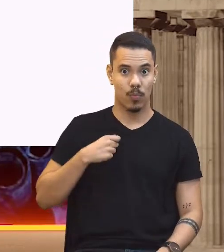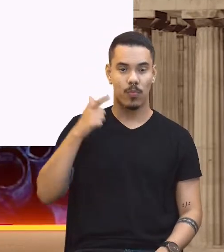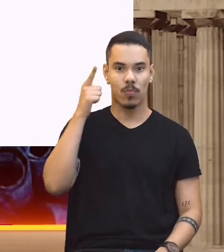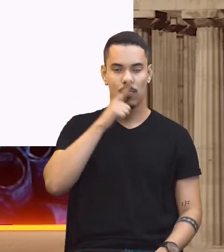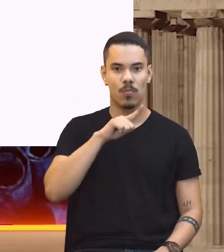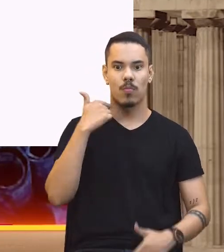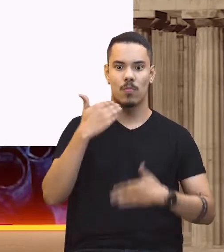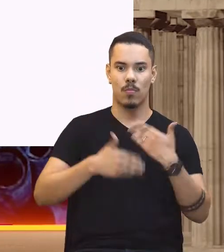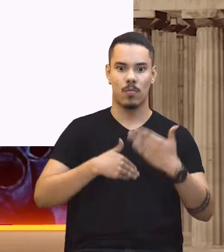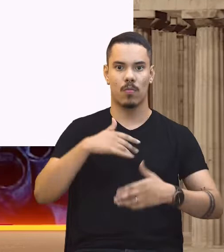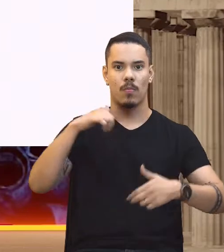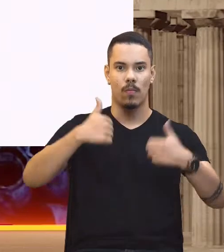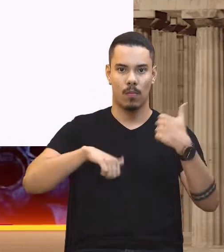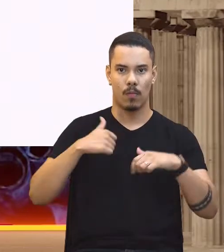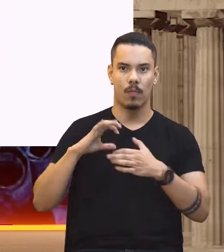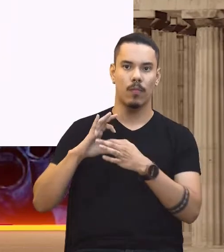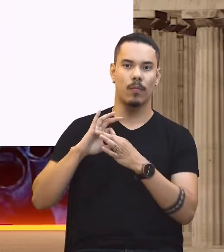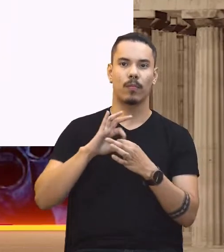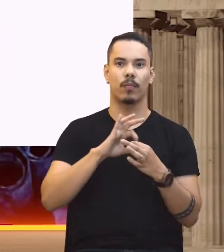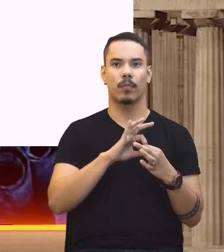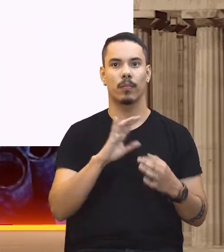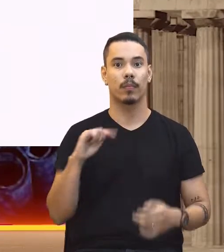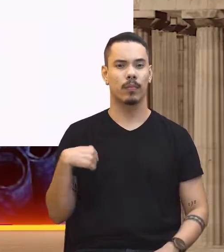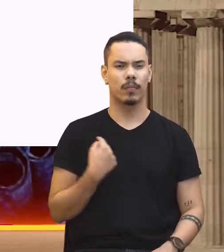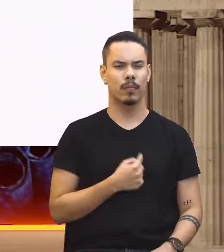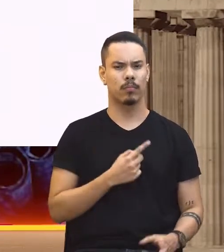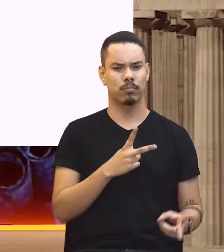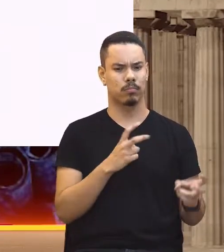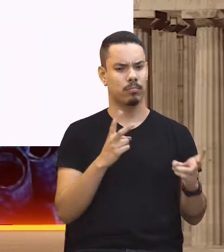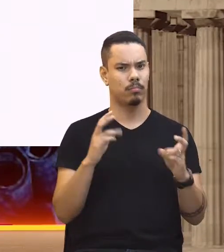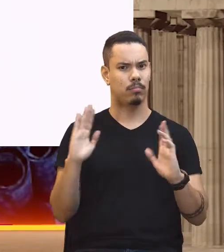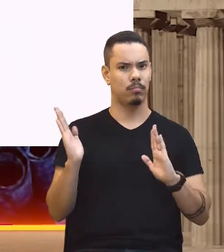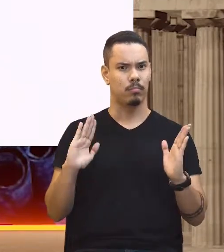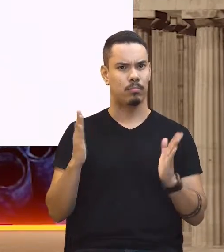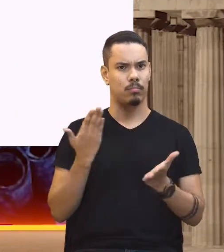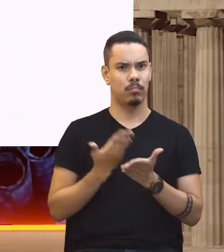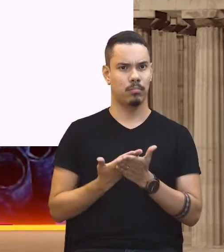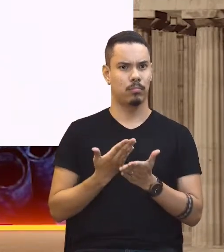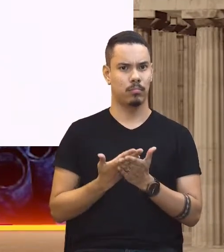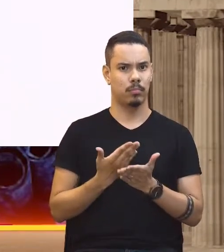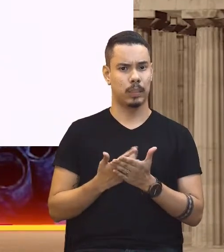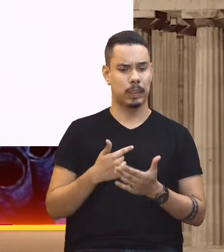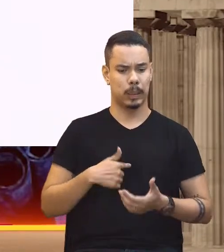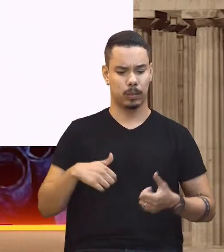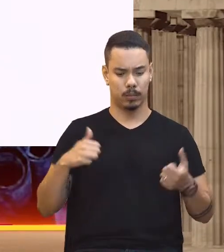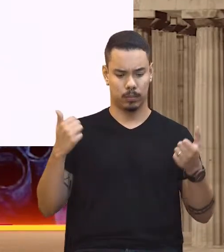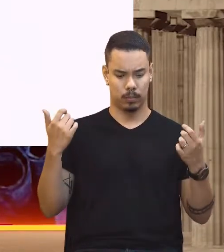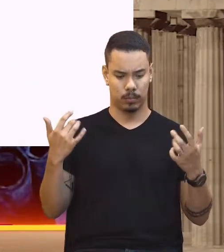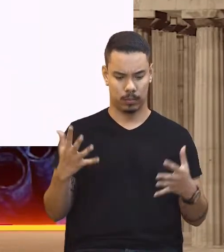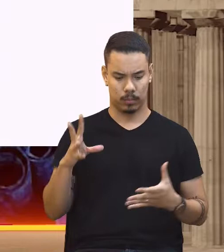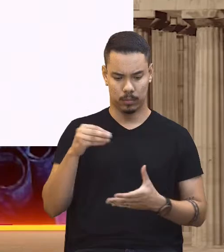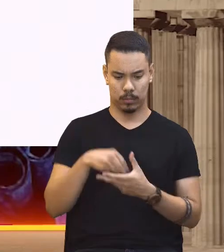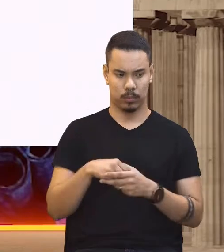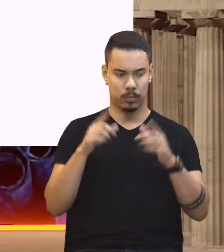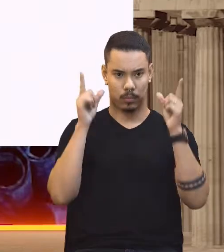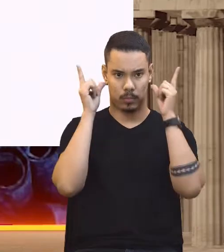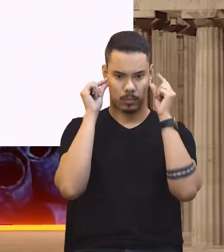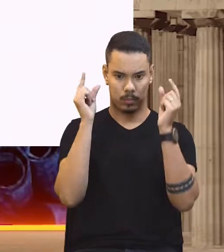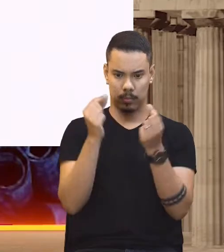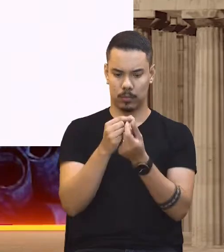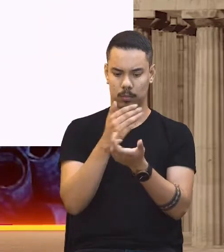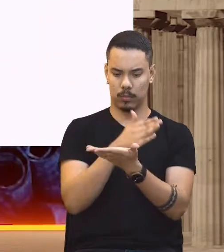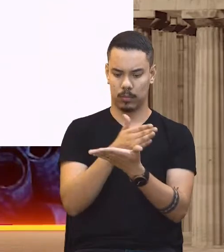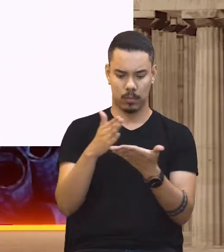contexto, que a gente foi percebendo durante a aula, que eu fui citando, que ali dentro da Grécia Antiga começou a surgir